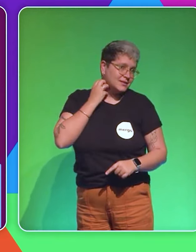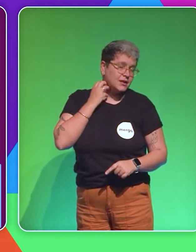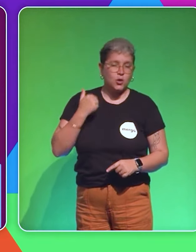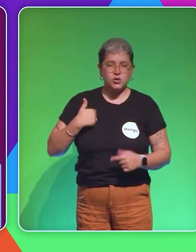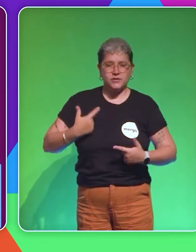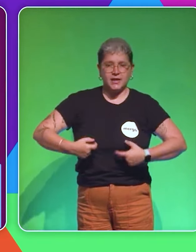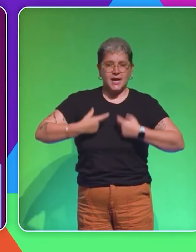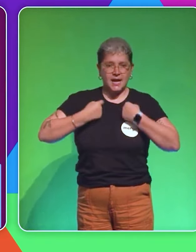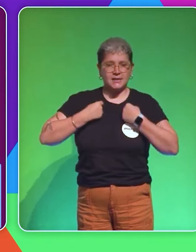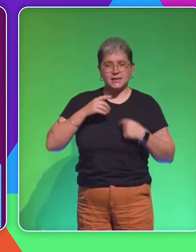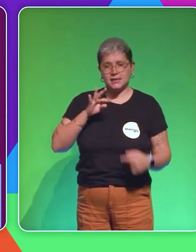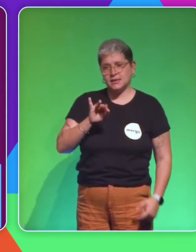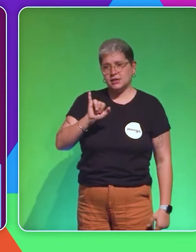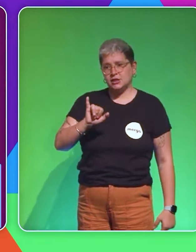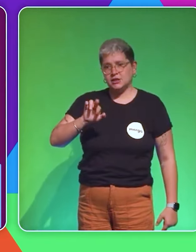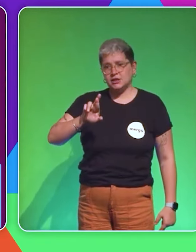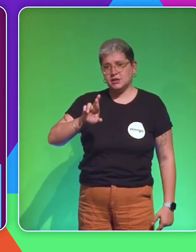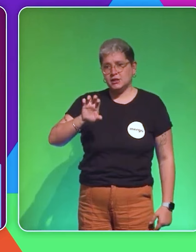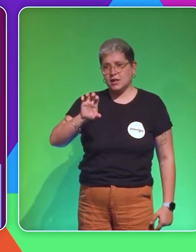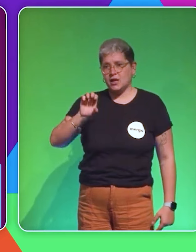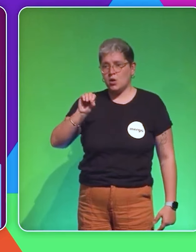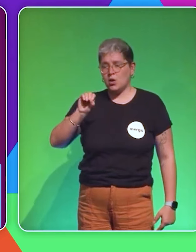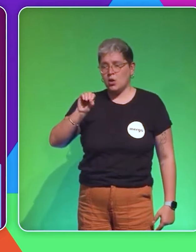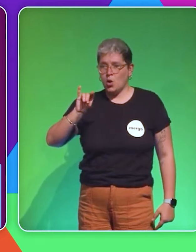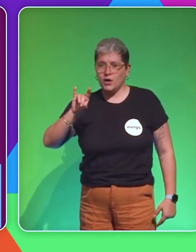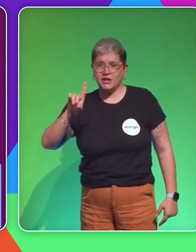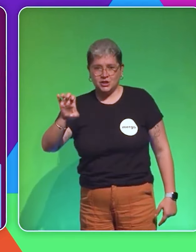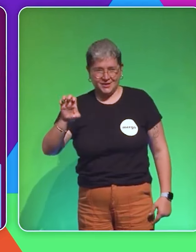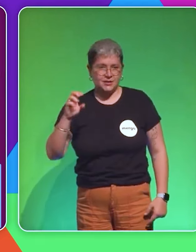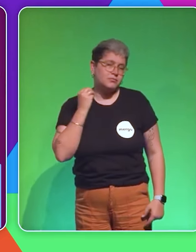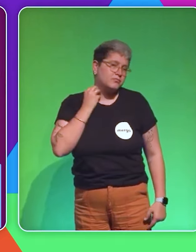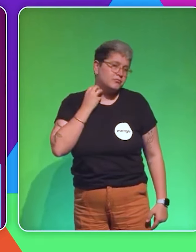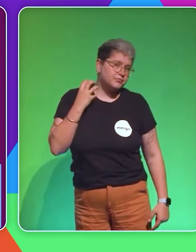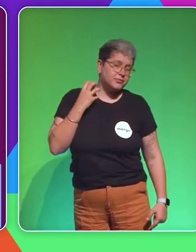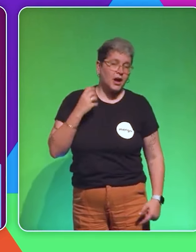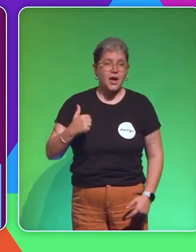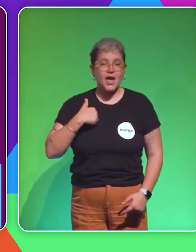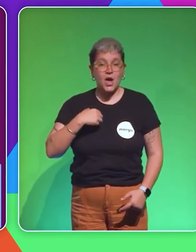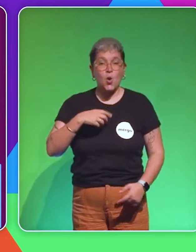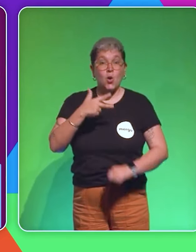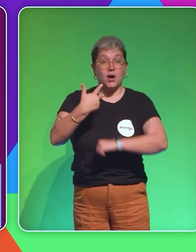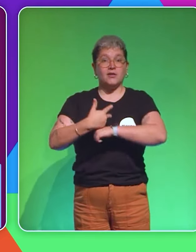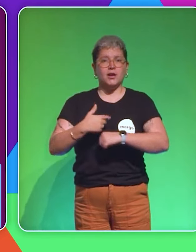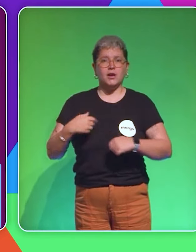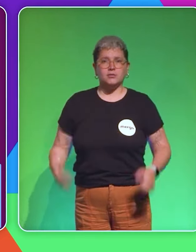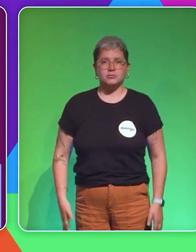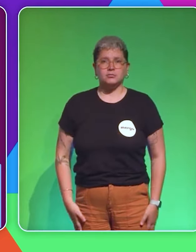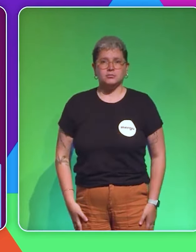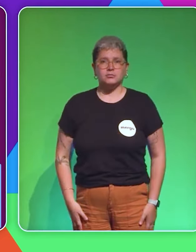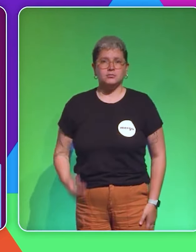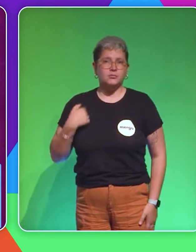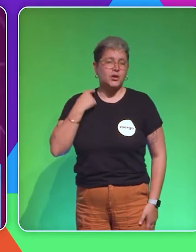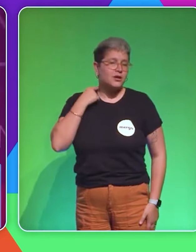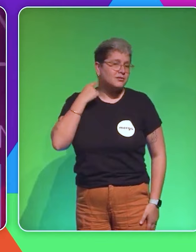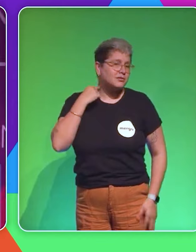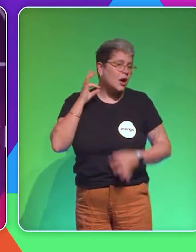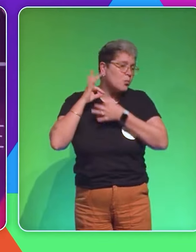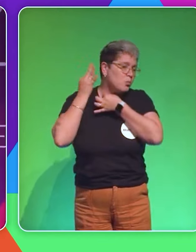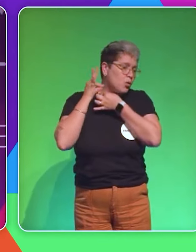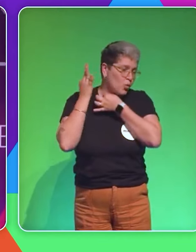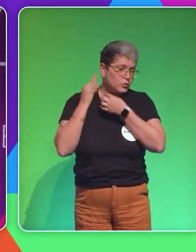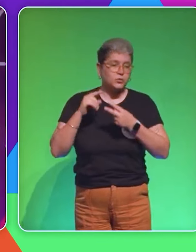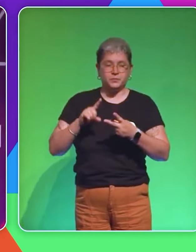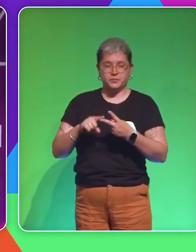tireoide aí eu gravei eu tava com o pescocinho todo assim até eh travado porque tava com os pontos ainda na